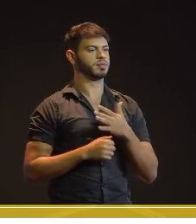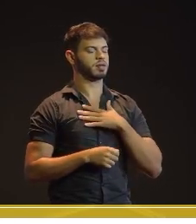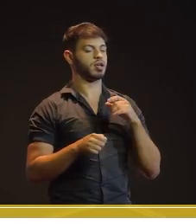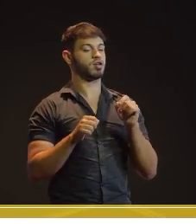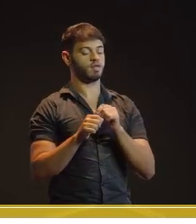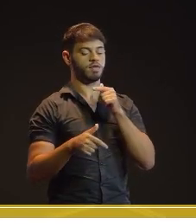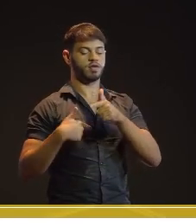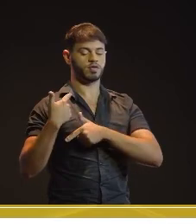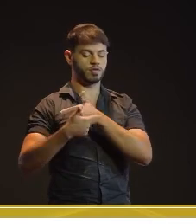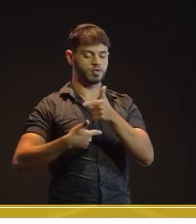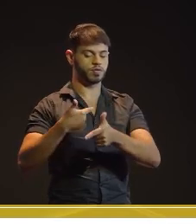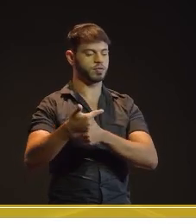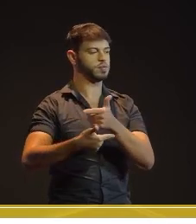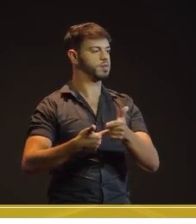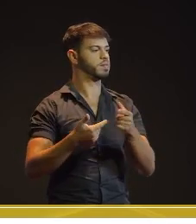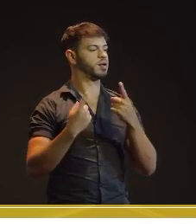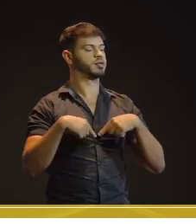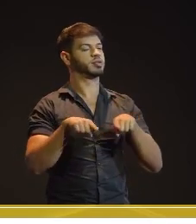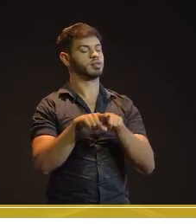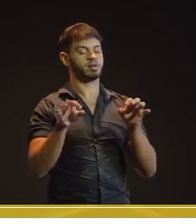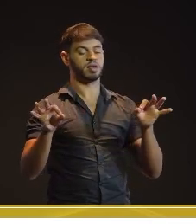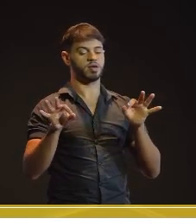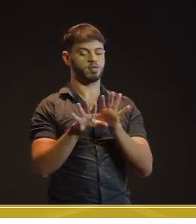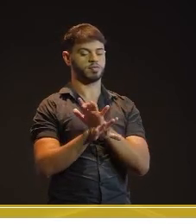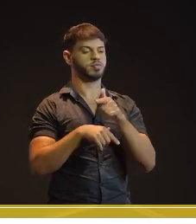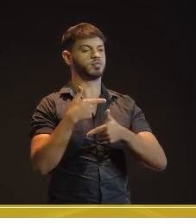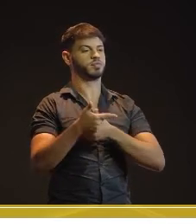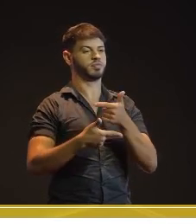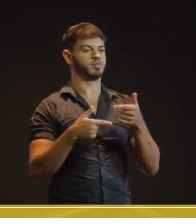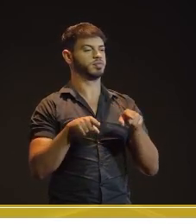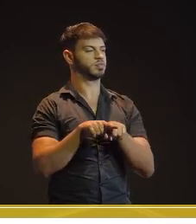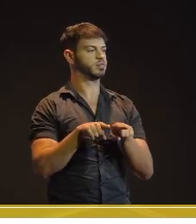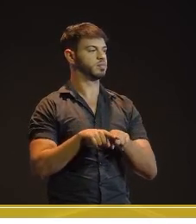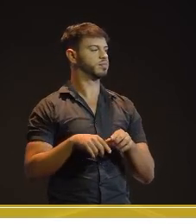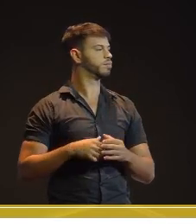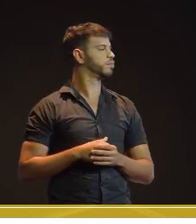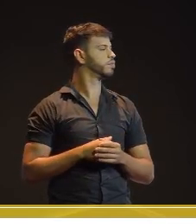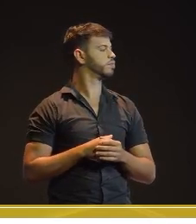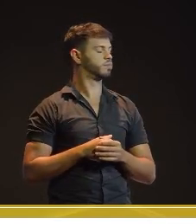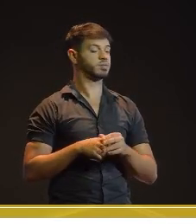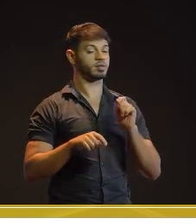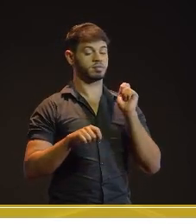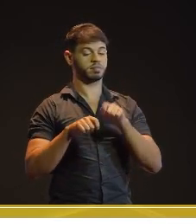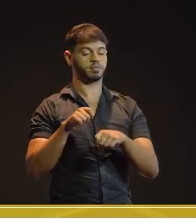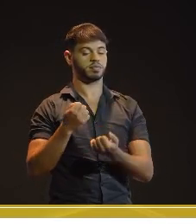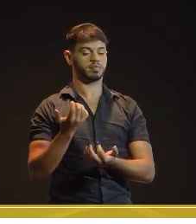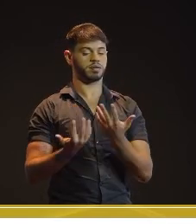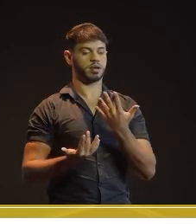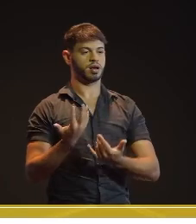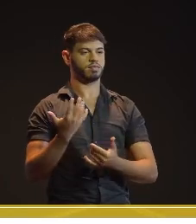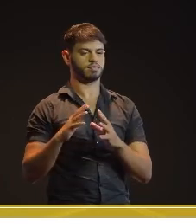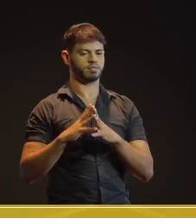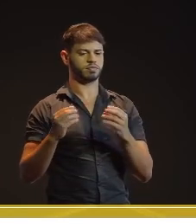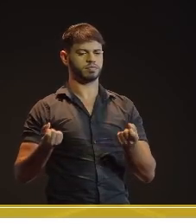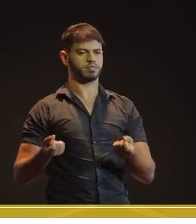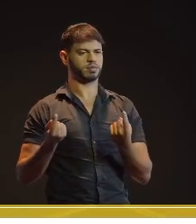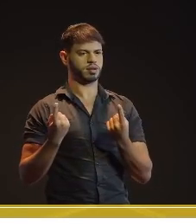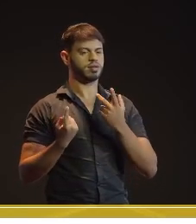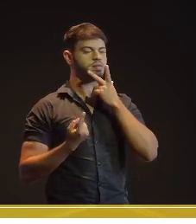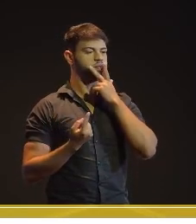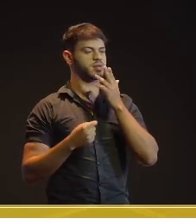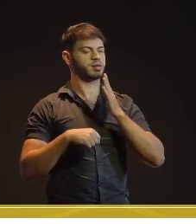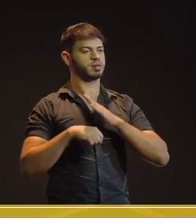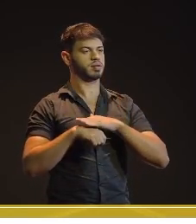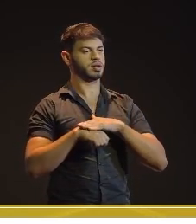um trabalho de crimpagem e a conclusão dele, pelo fato do inversor pegar fogo do nada, é de origem